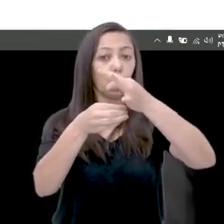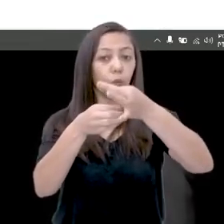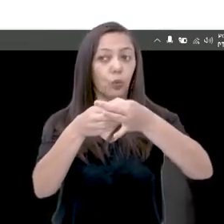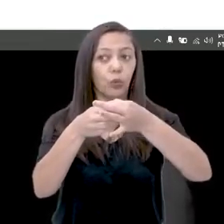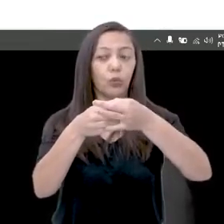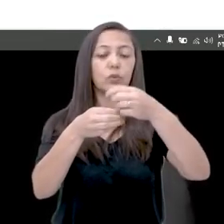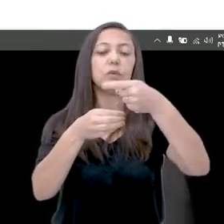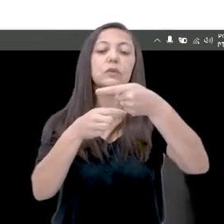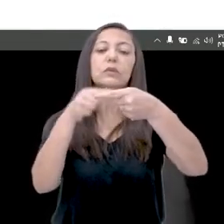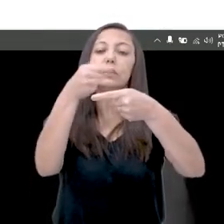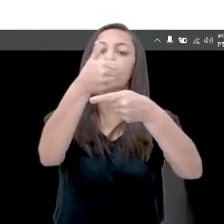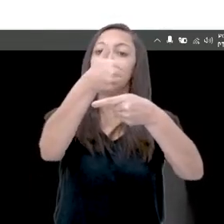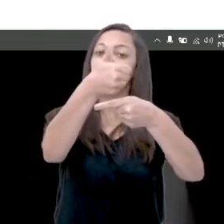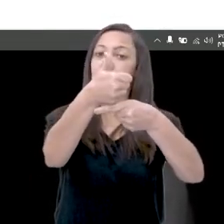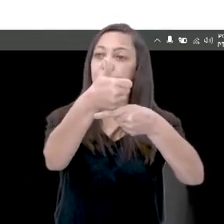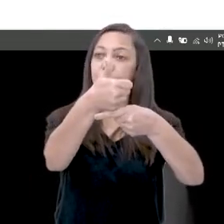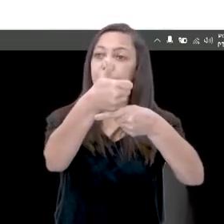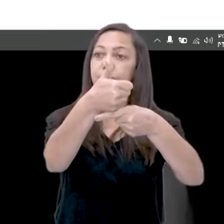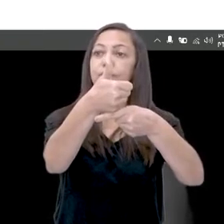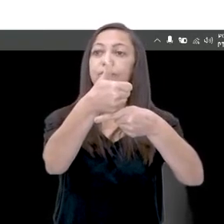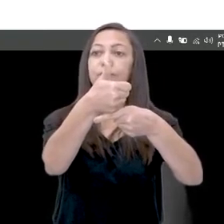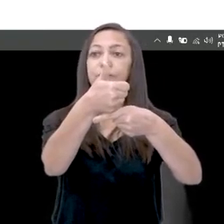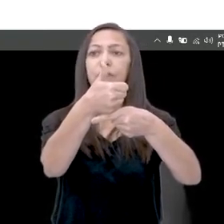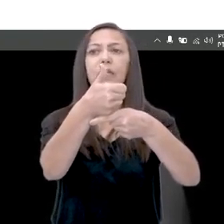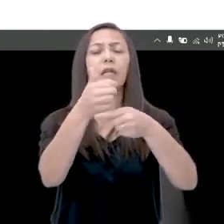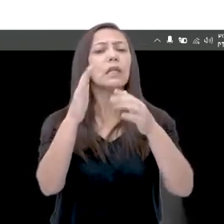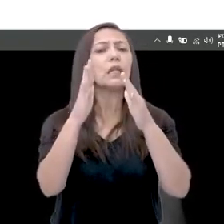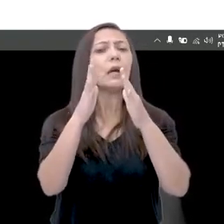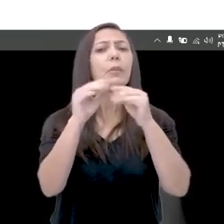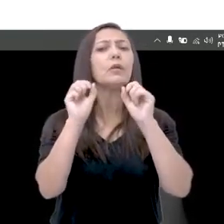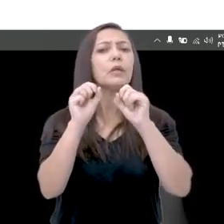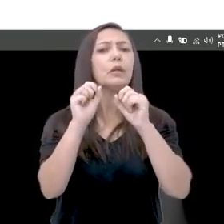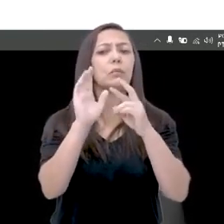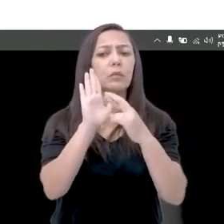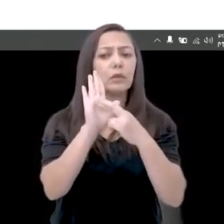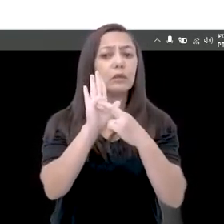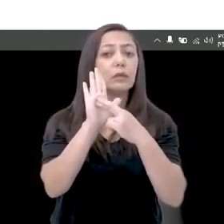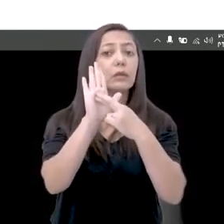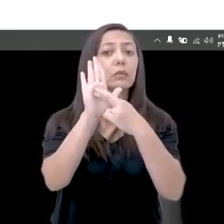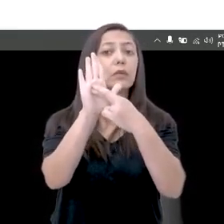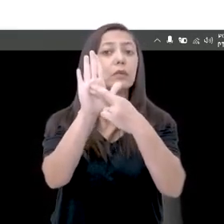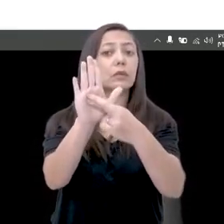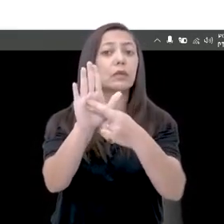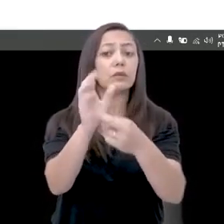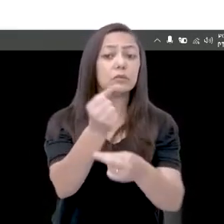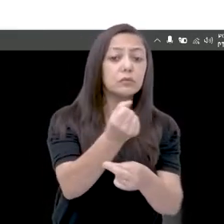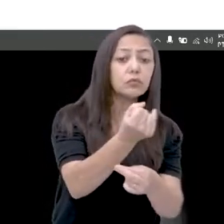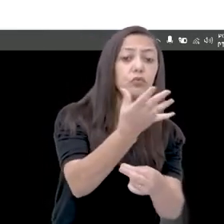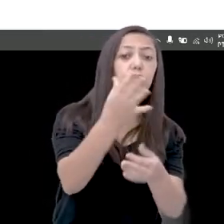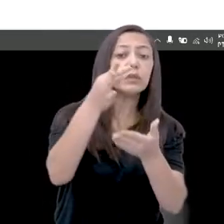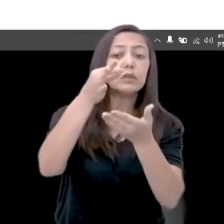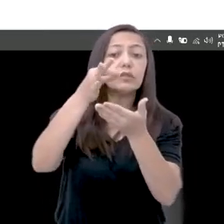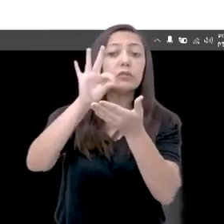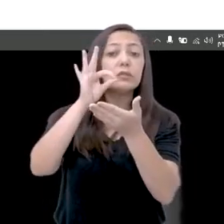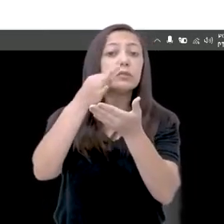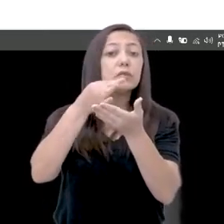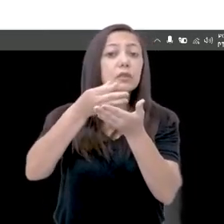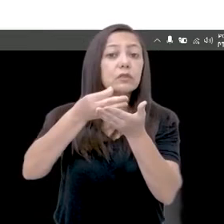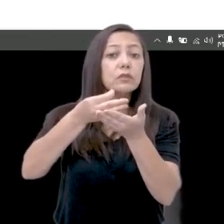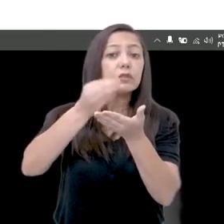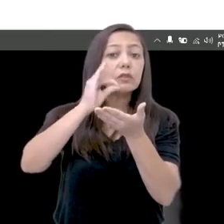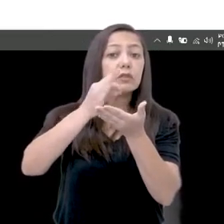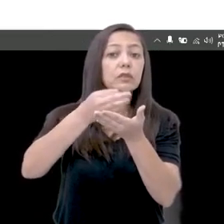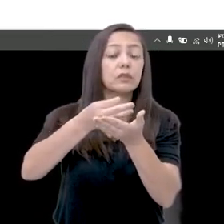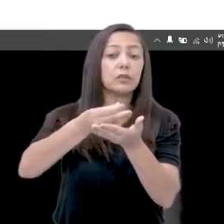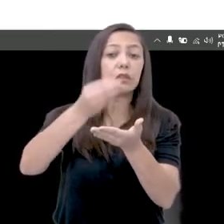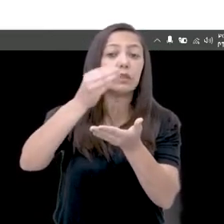a quantidade de iogurte, né? Que aqui se pede para representar a razão entre a quantidade de xícara de